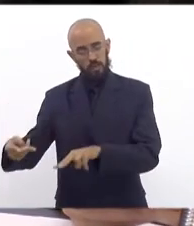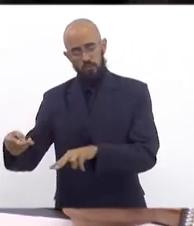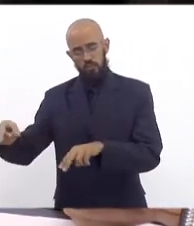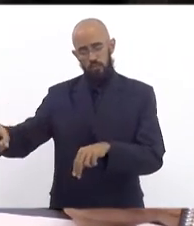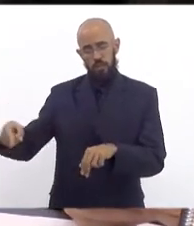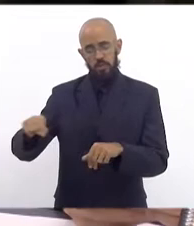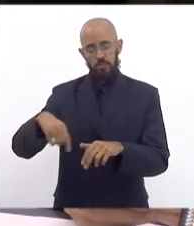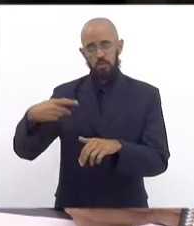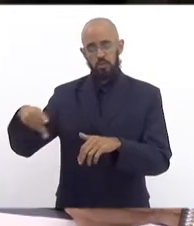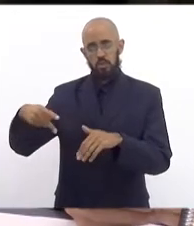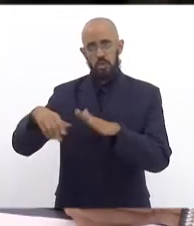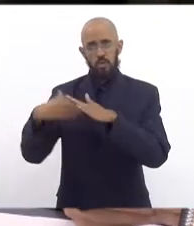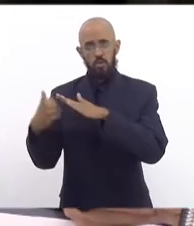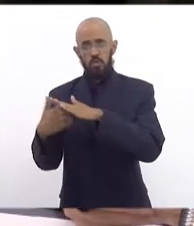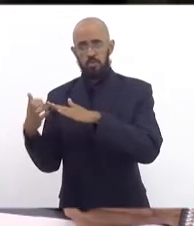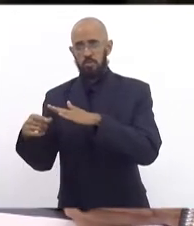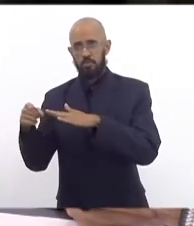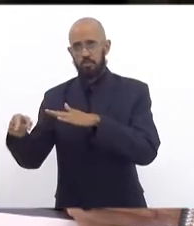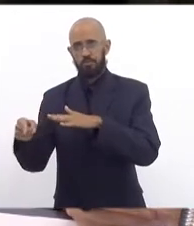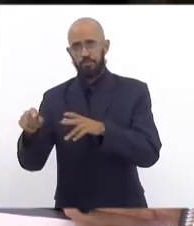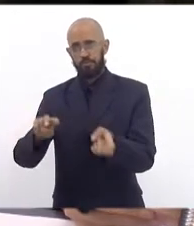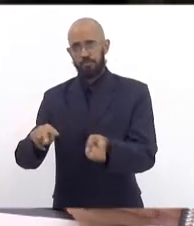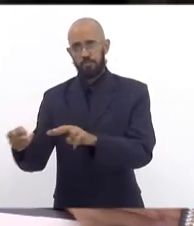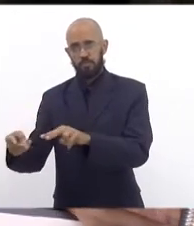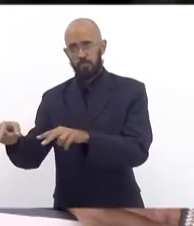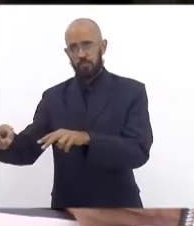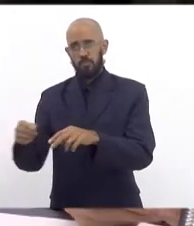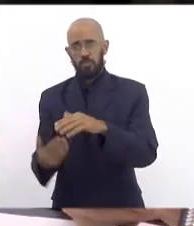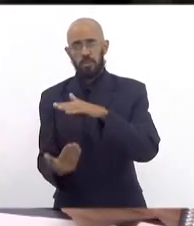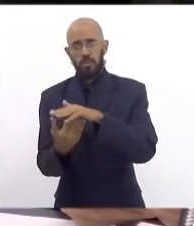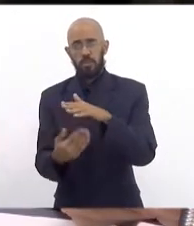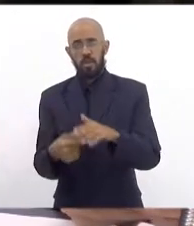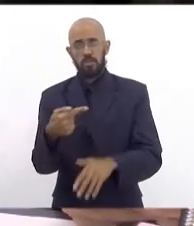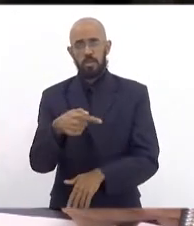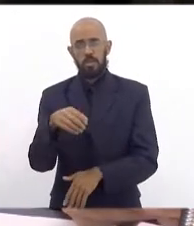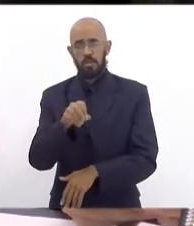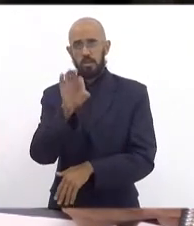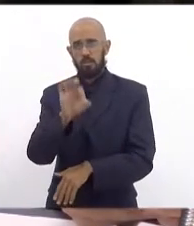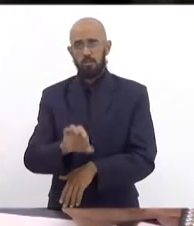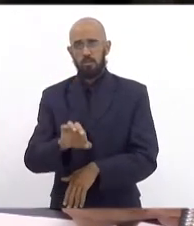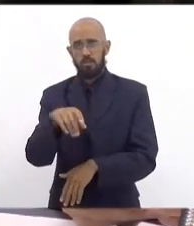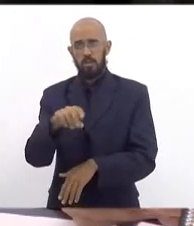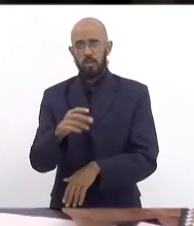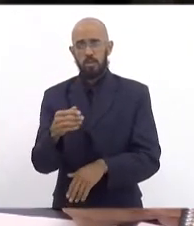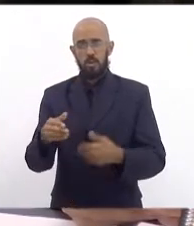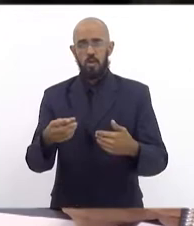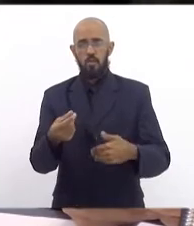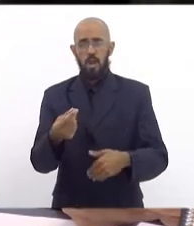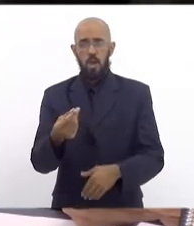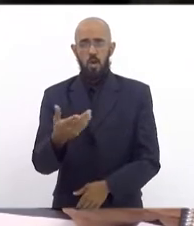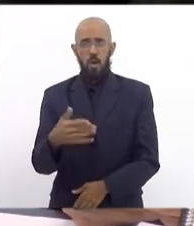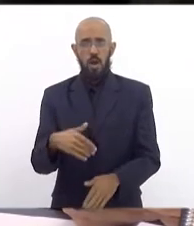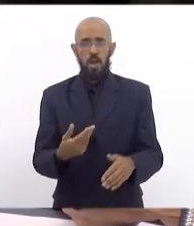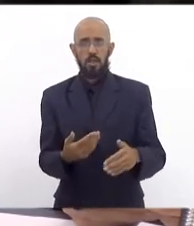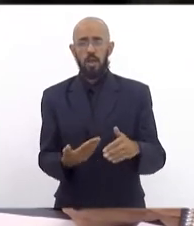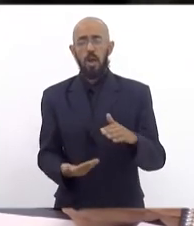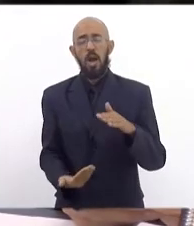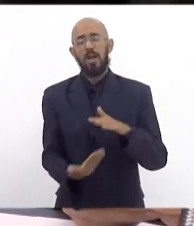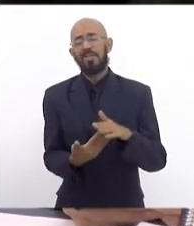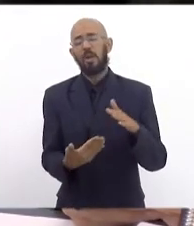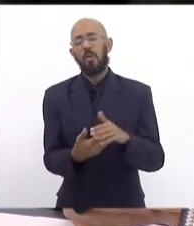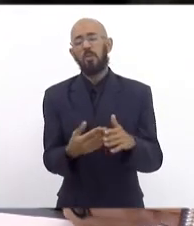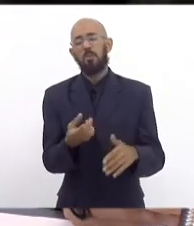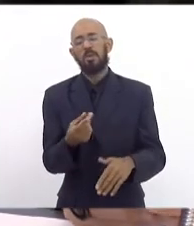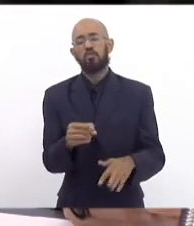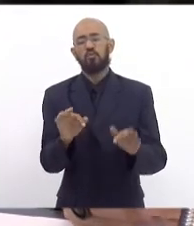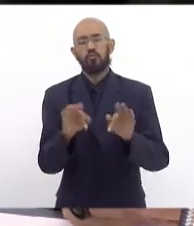e o crédito transferido fica limitado a setenta por cento da operação ao preço final referente ao